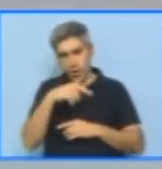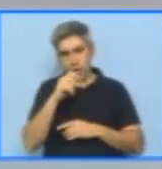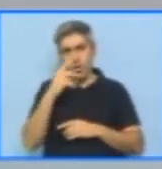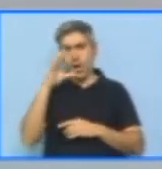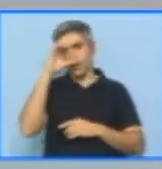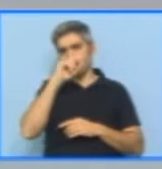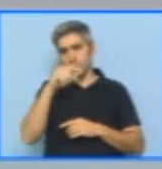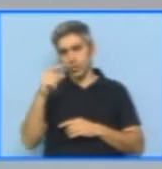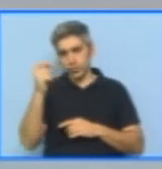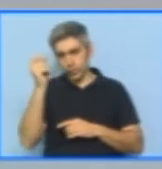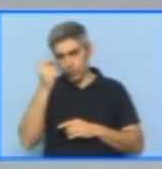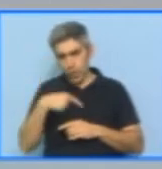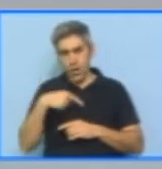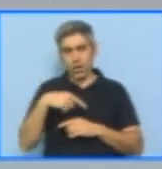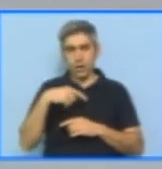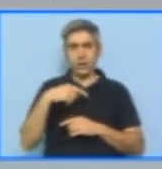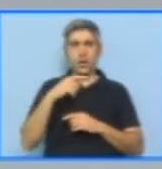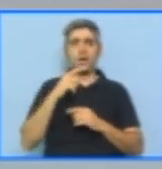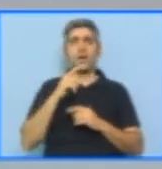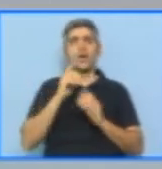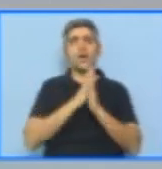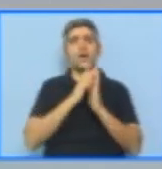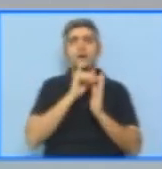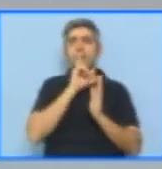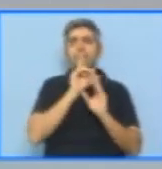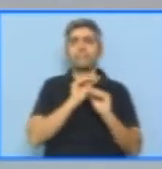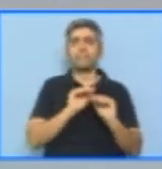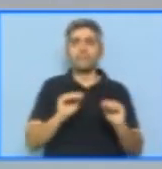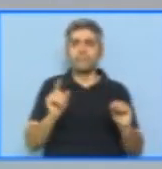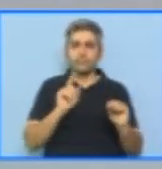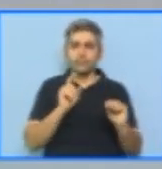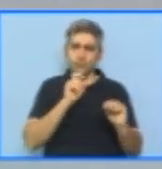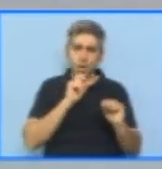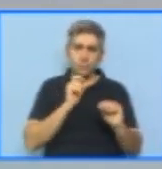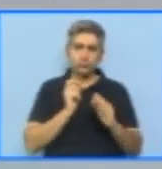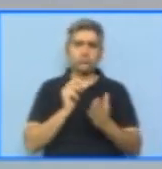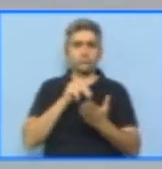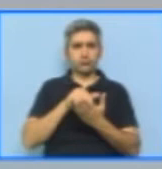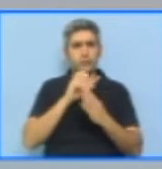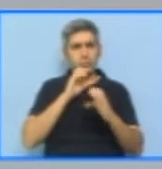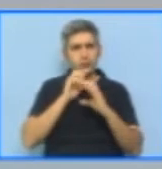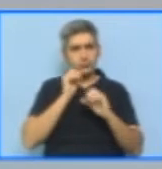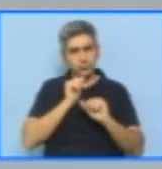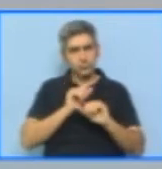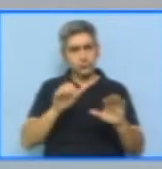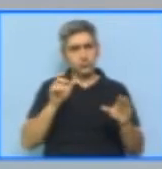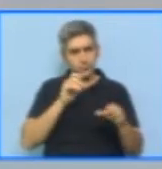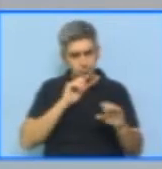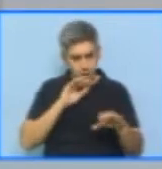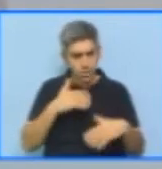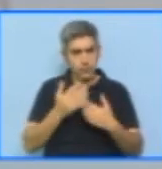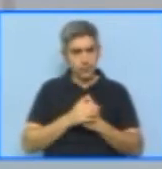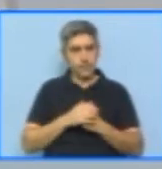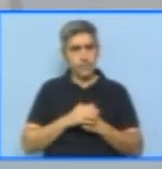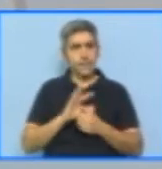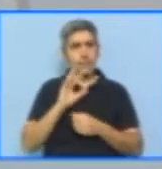outras. A Igreja, em vez de se silenciar, poderia tomar postura de comunicação mais direcionada.